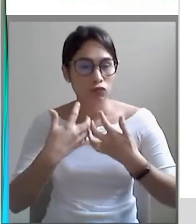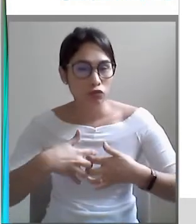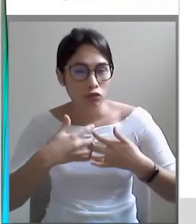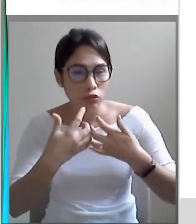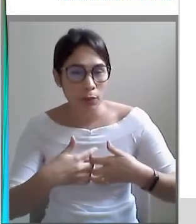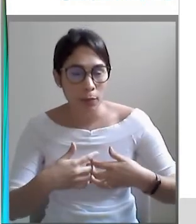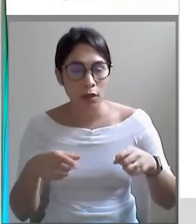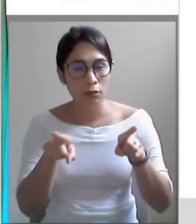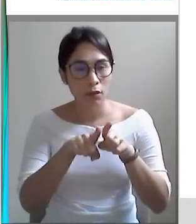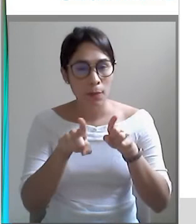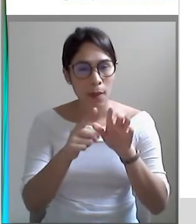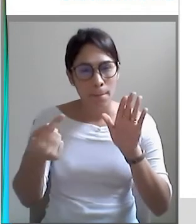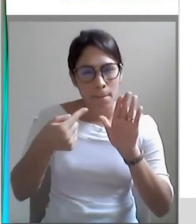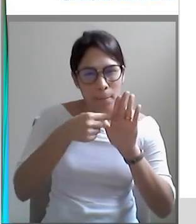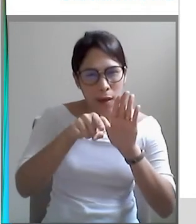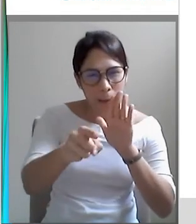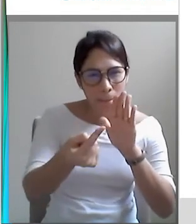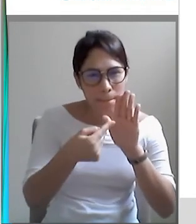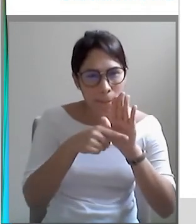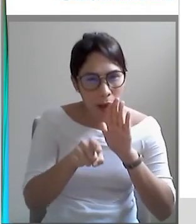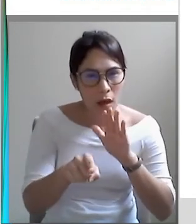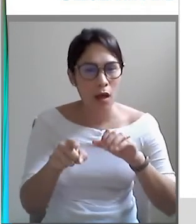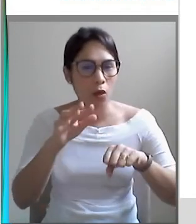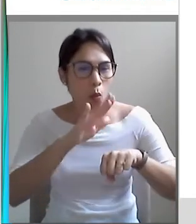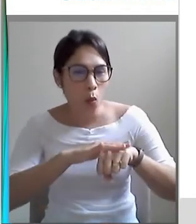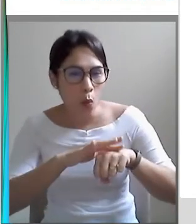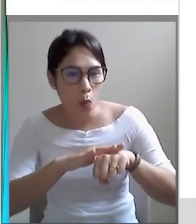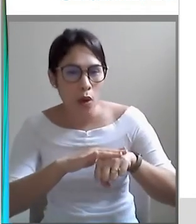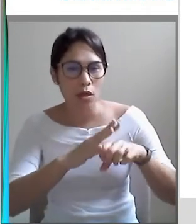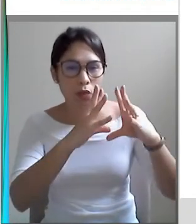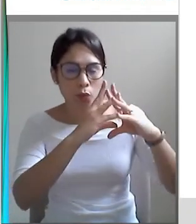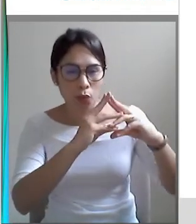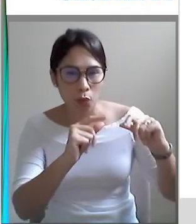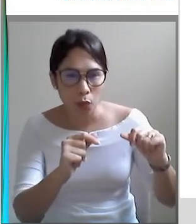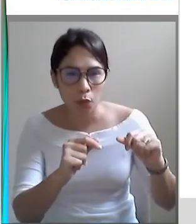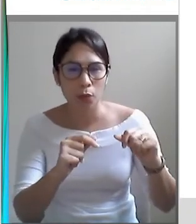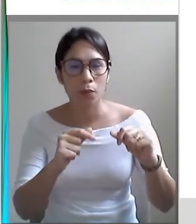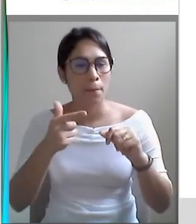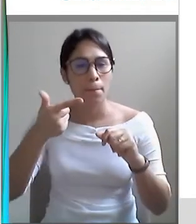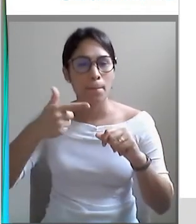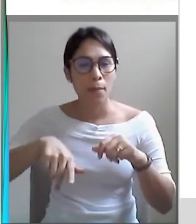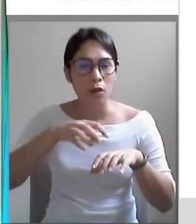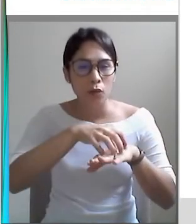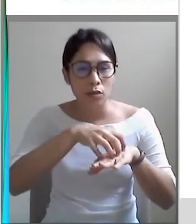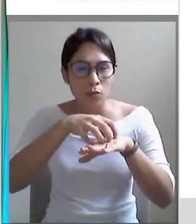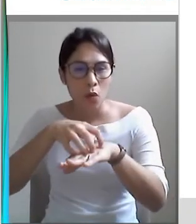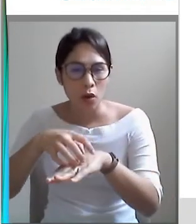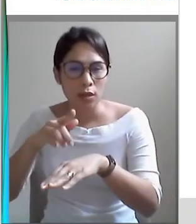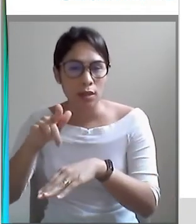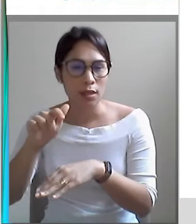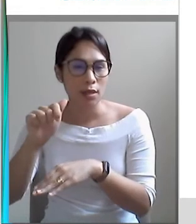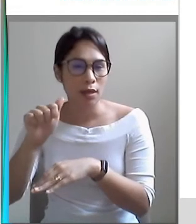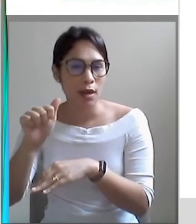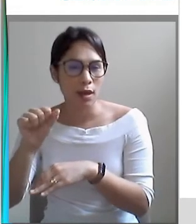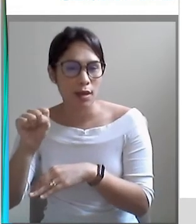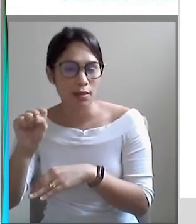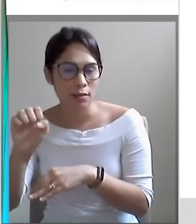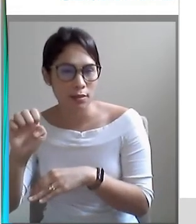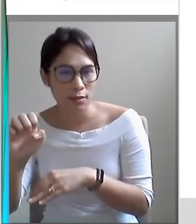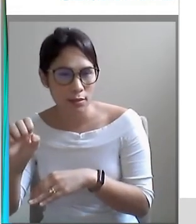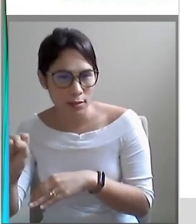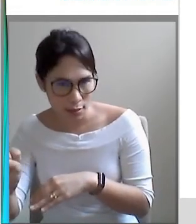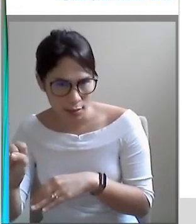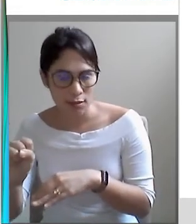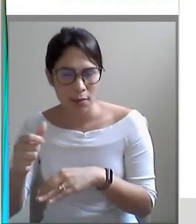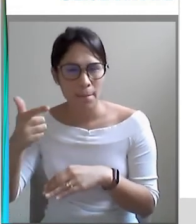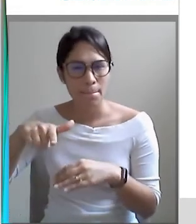e imunes, transporte de gases, lipoproteínas, aminoácidos, dentre outras substâncias,